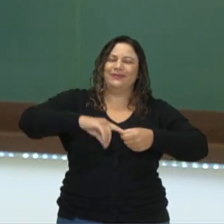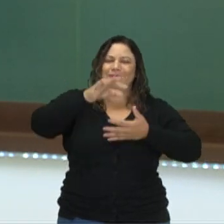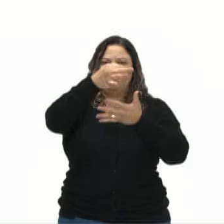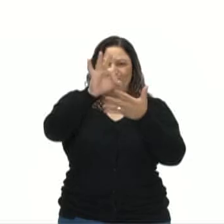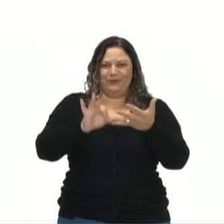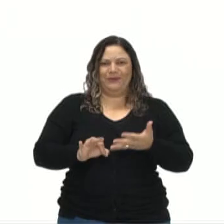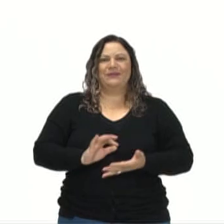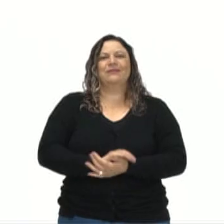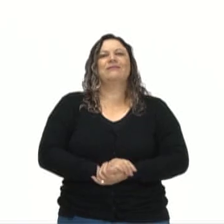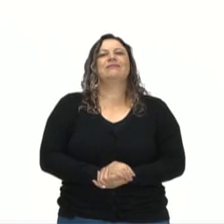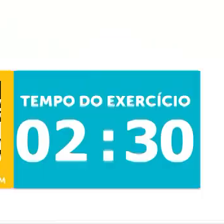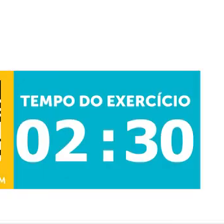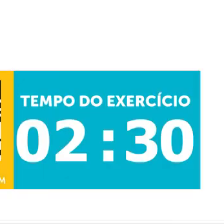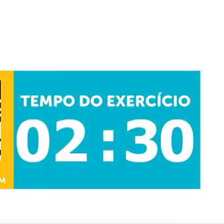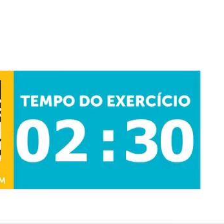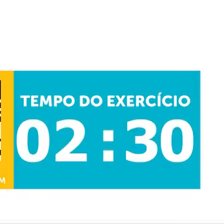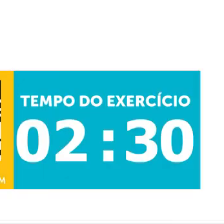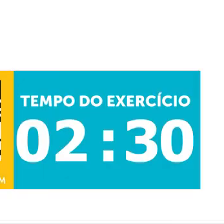correção.